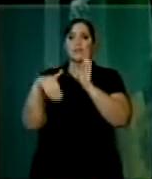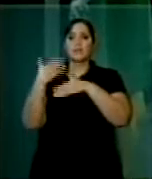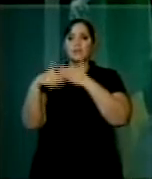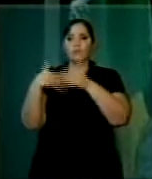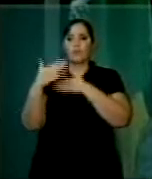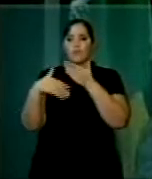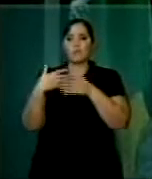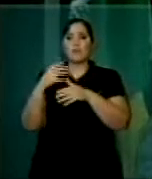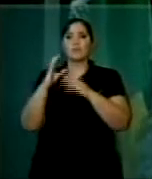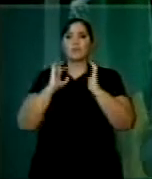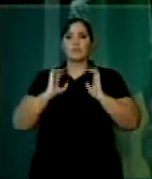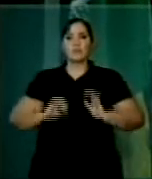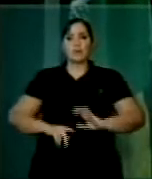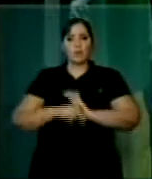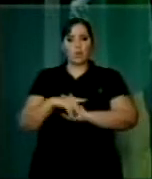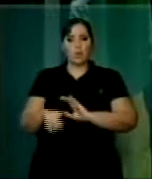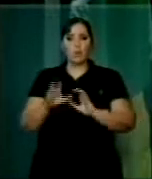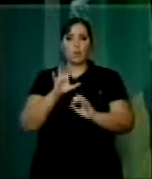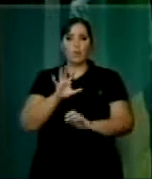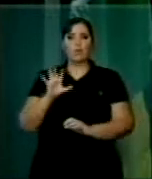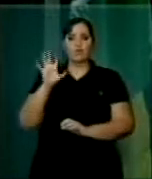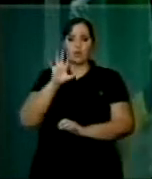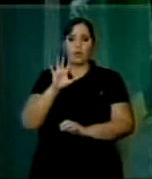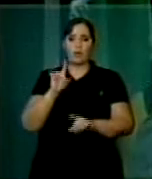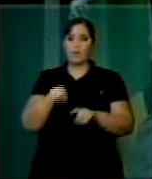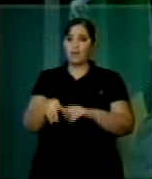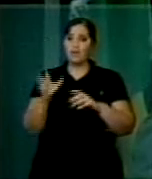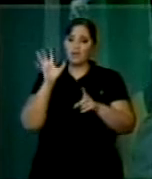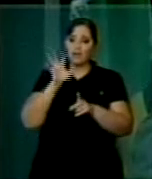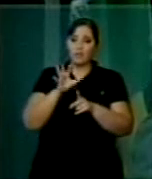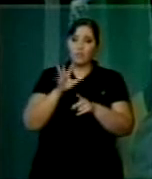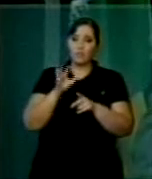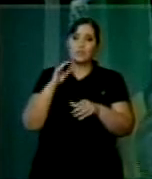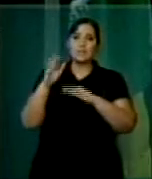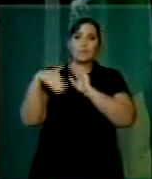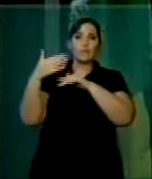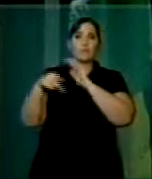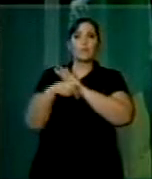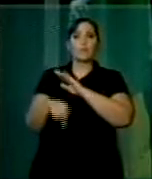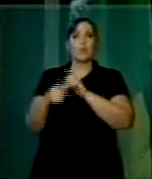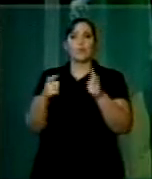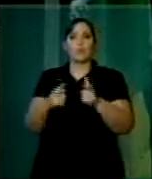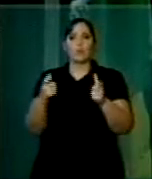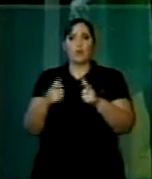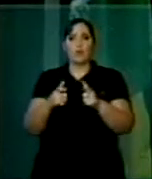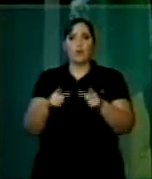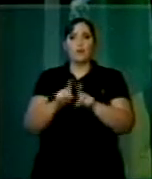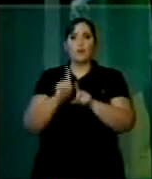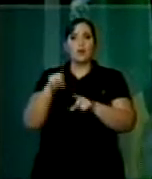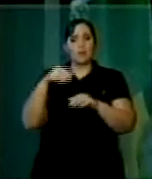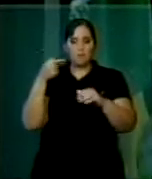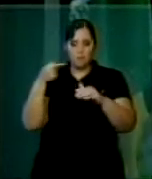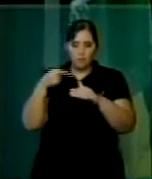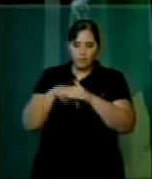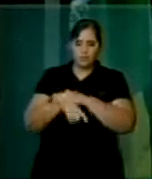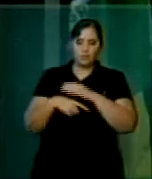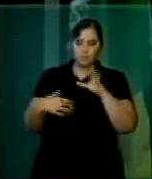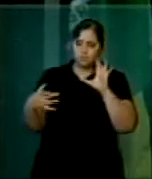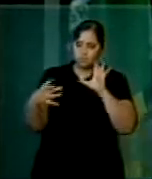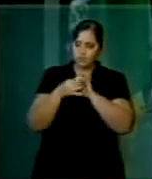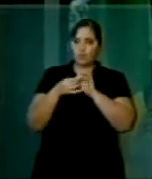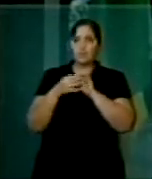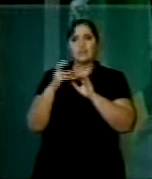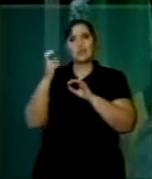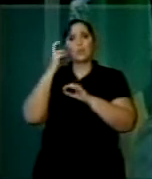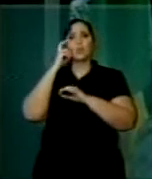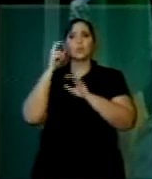e cidadania para a região, é uma empresa indutora de desenvolvimento para a região, e é profundamente vinculado